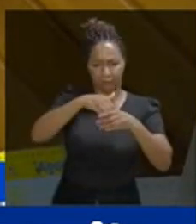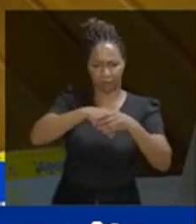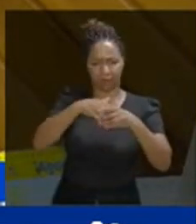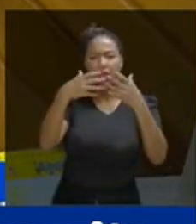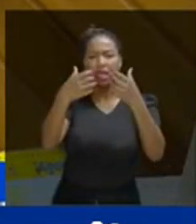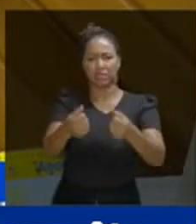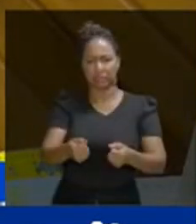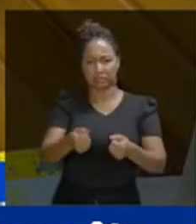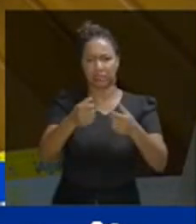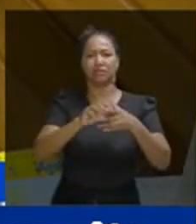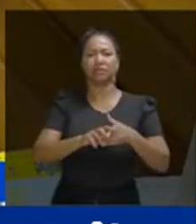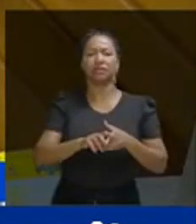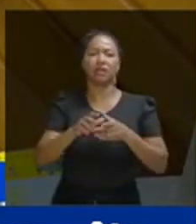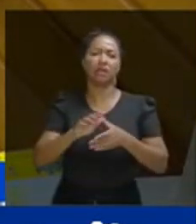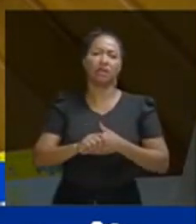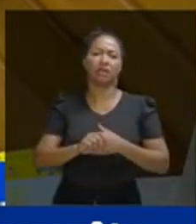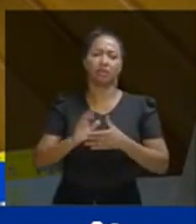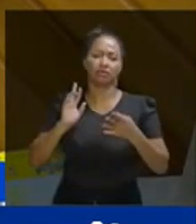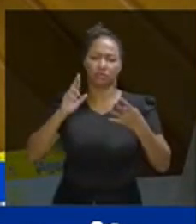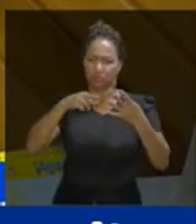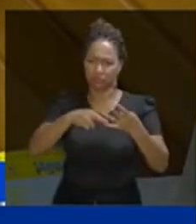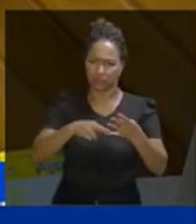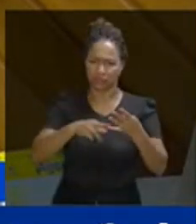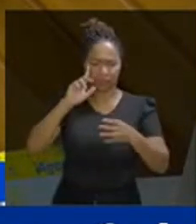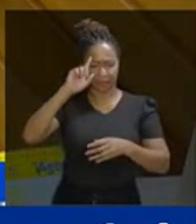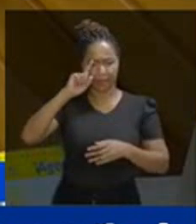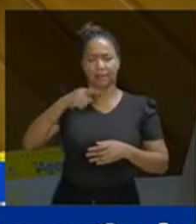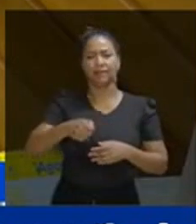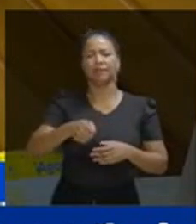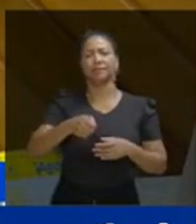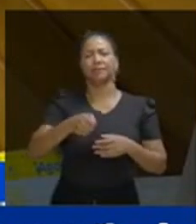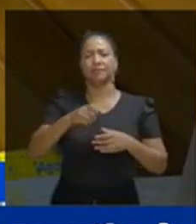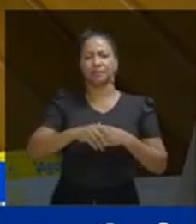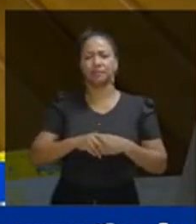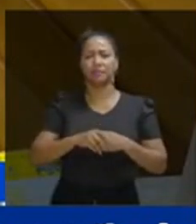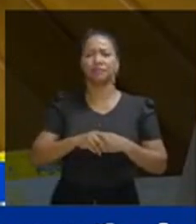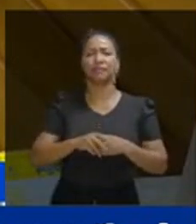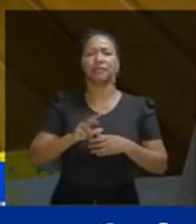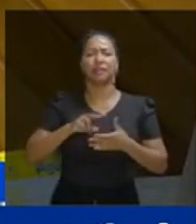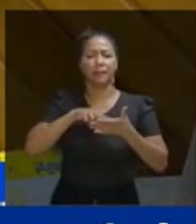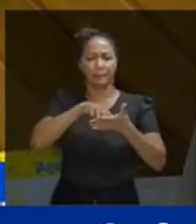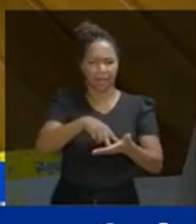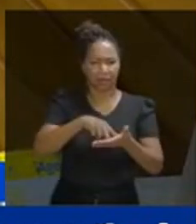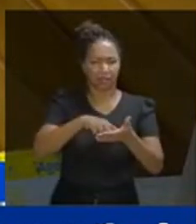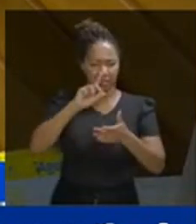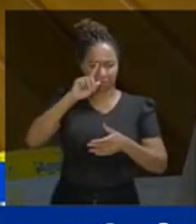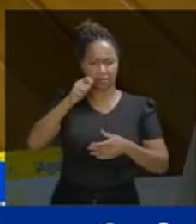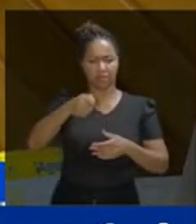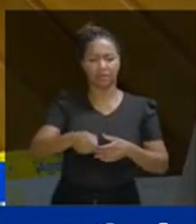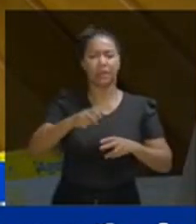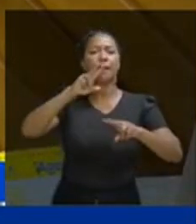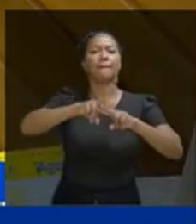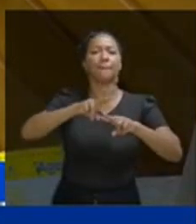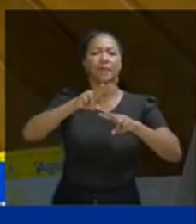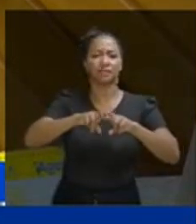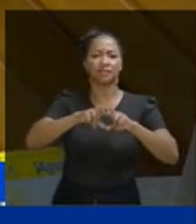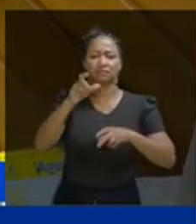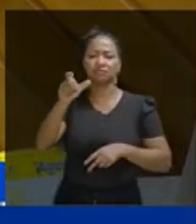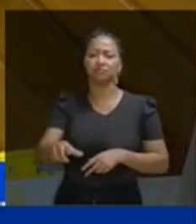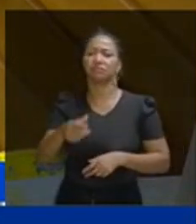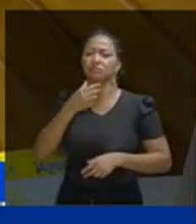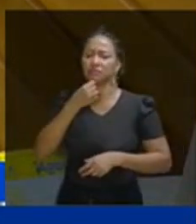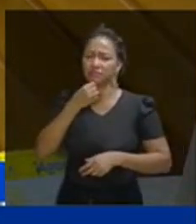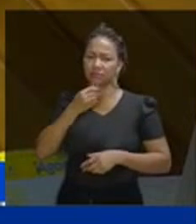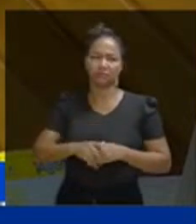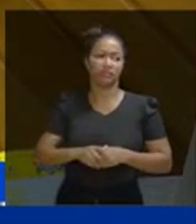dar provimento ao agravo, reformar a decisão monocrática, indeferir a liminar e manter a decisão que decretou a prisão preventiva de Luanderson de